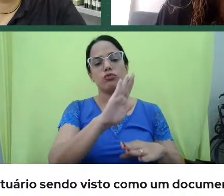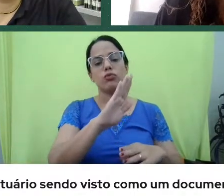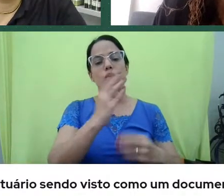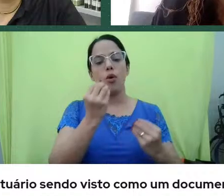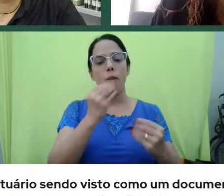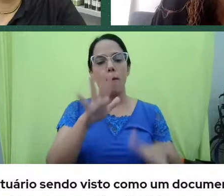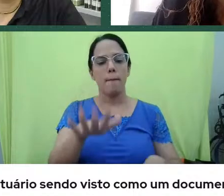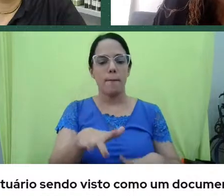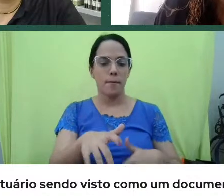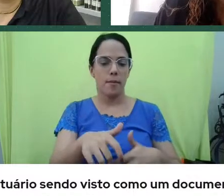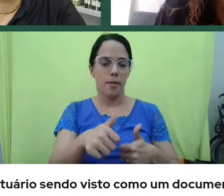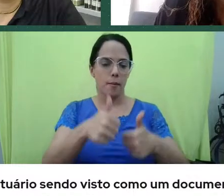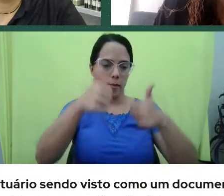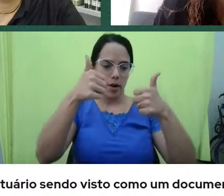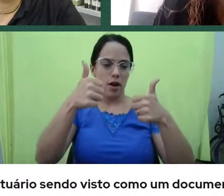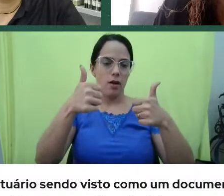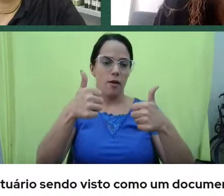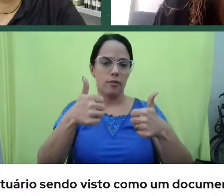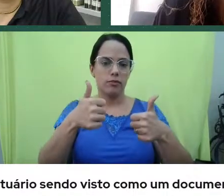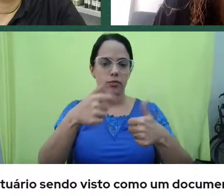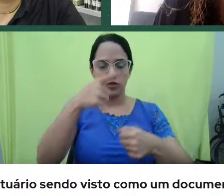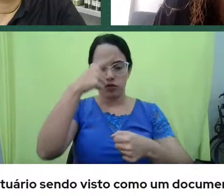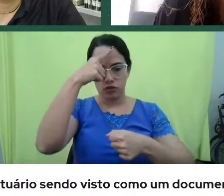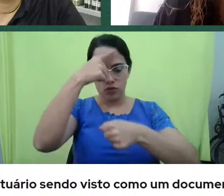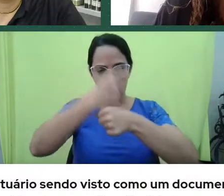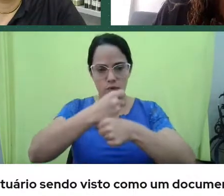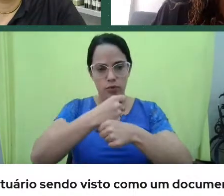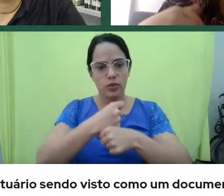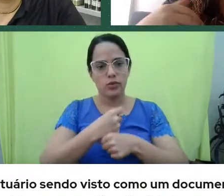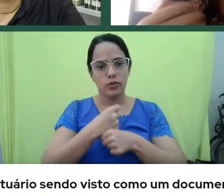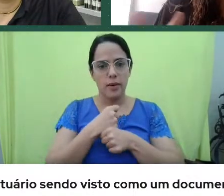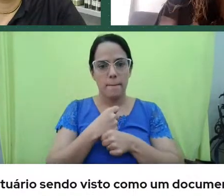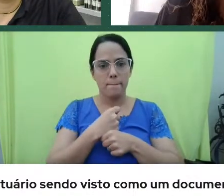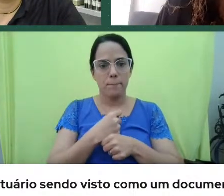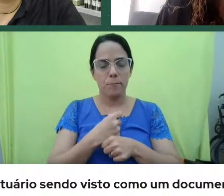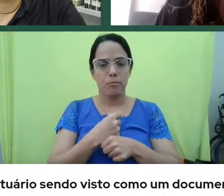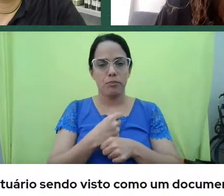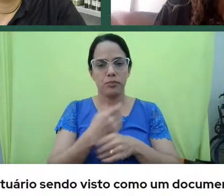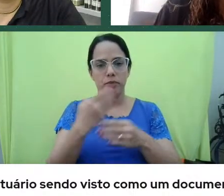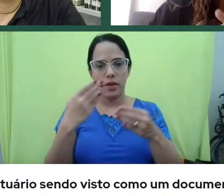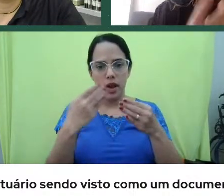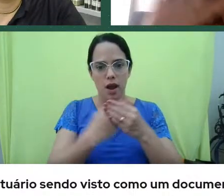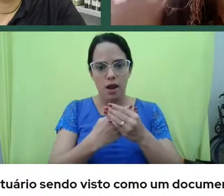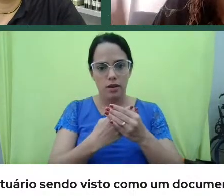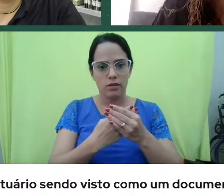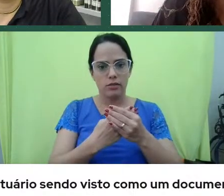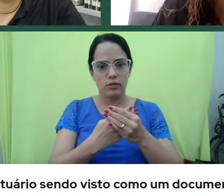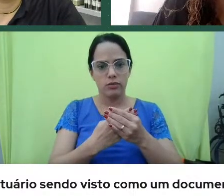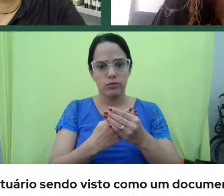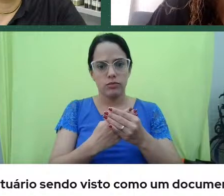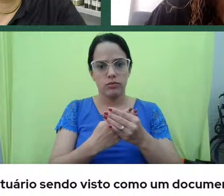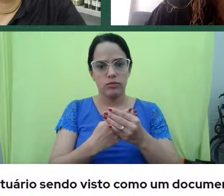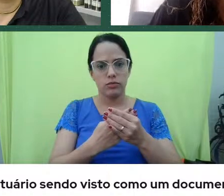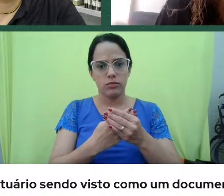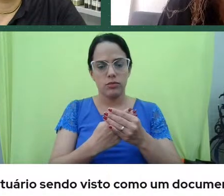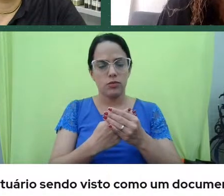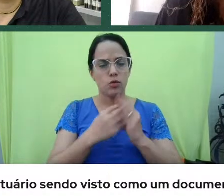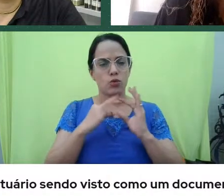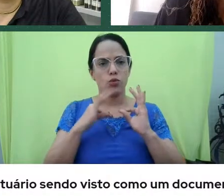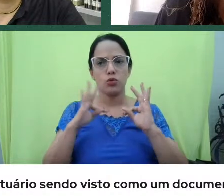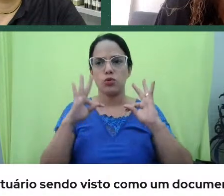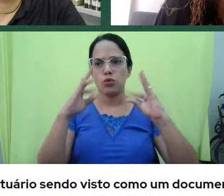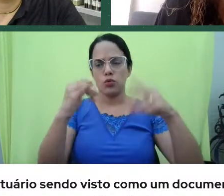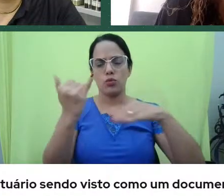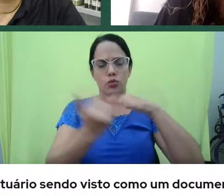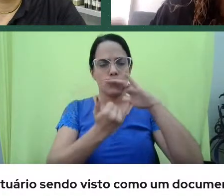melhorias nesse processo de gestão nos arquivos, de todas as instituições, não só